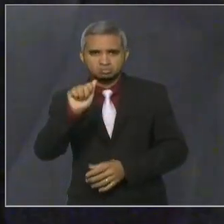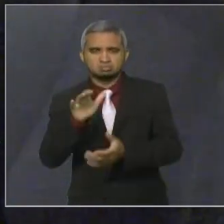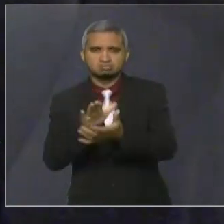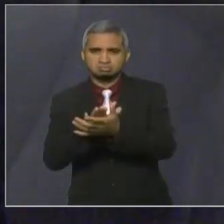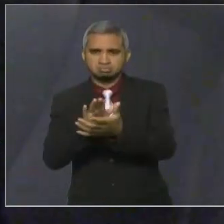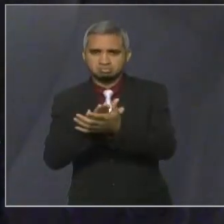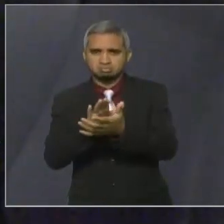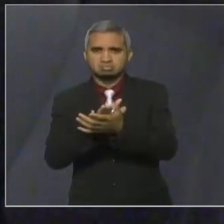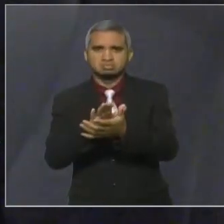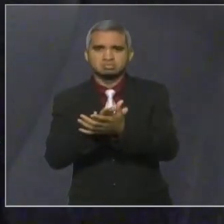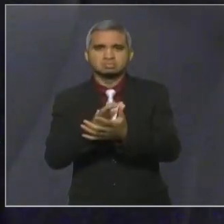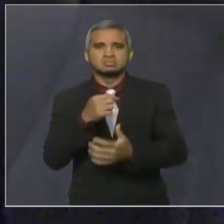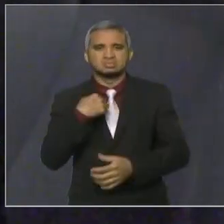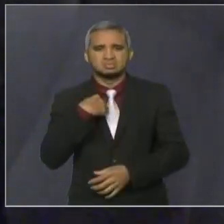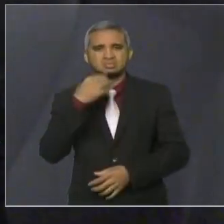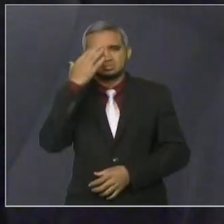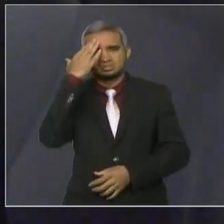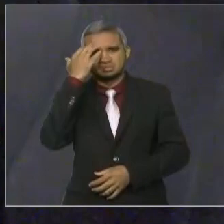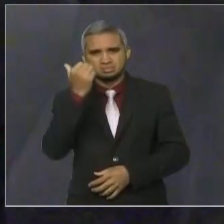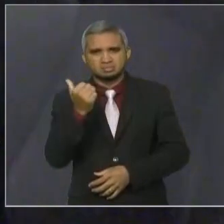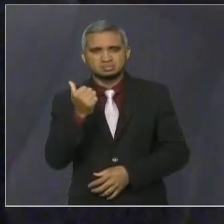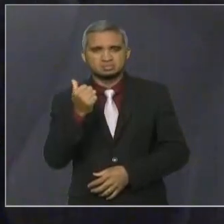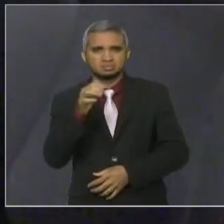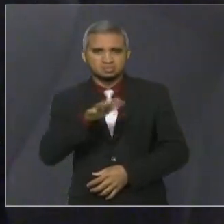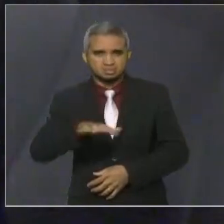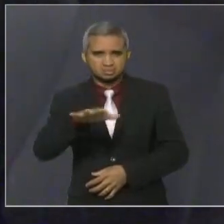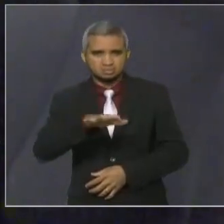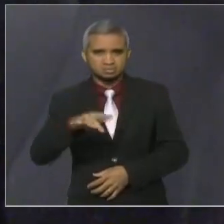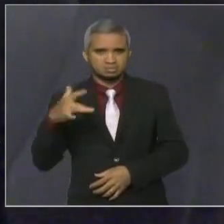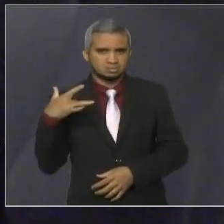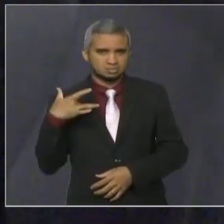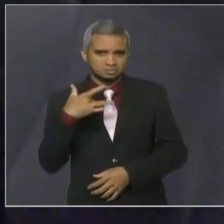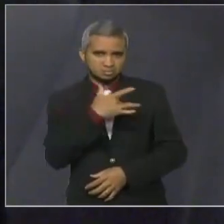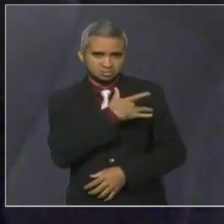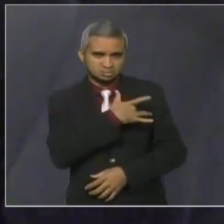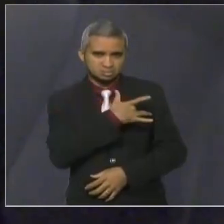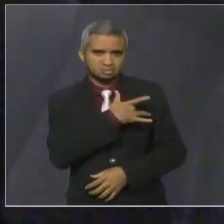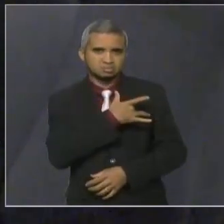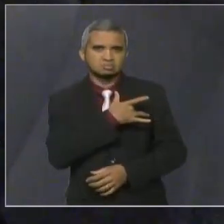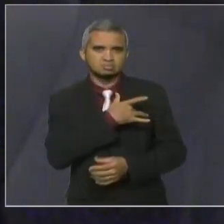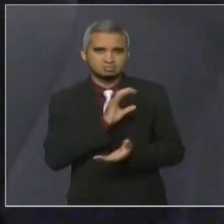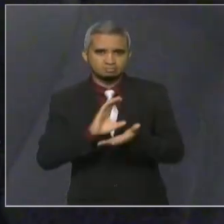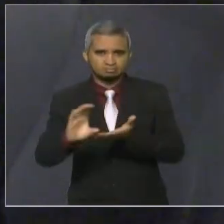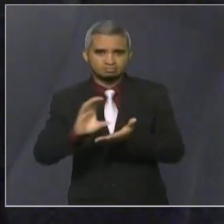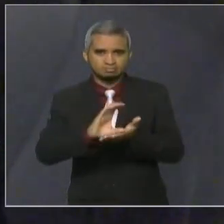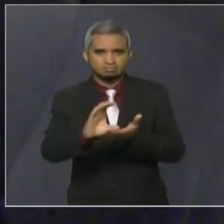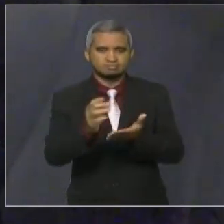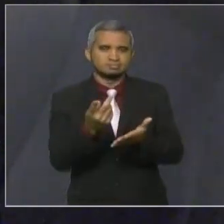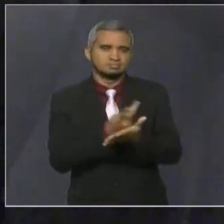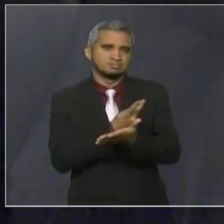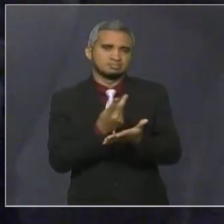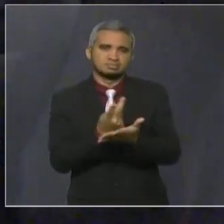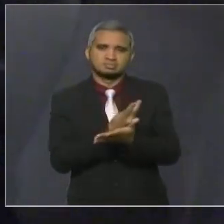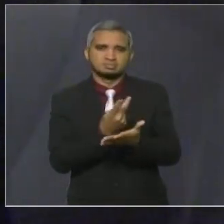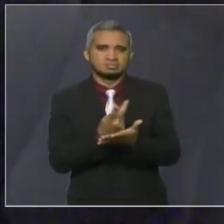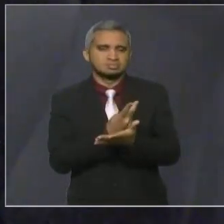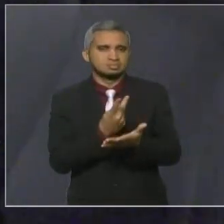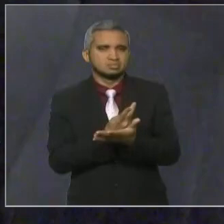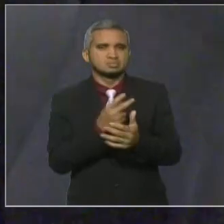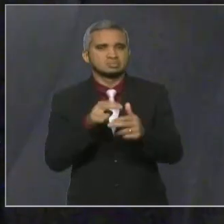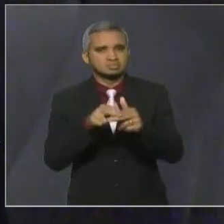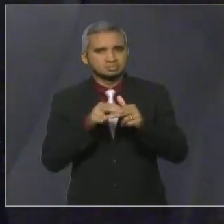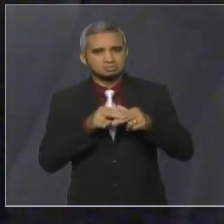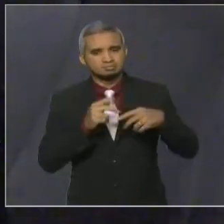todo o Brasil, está sendo feito inadequadamente, como um subfinanciamento, e isso reflete também nas